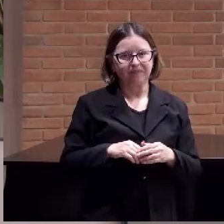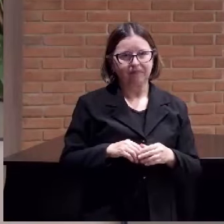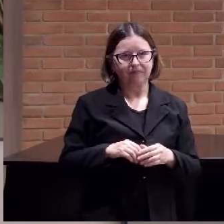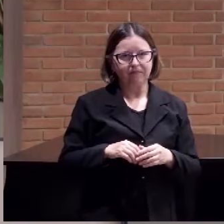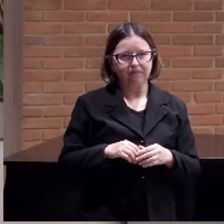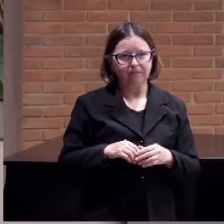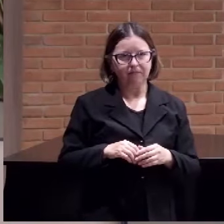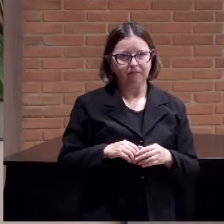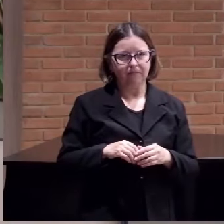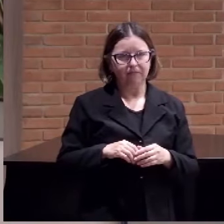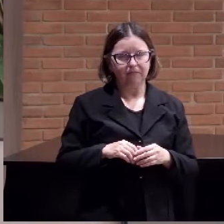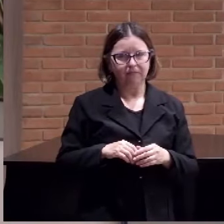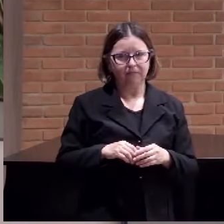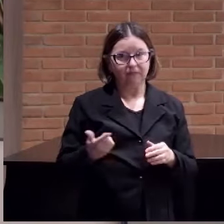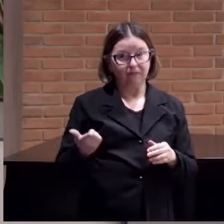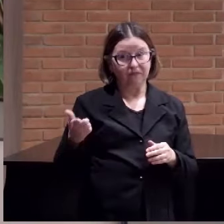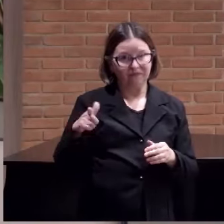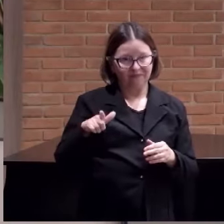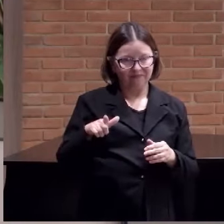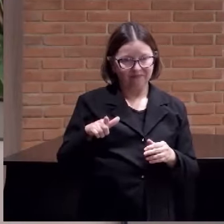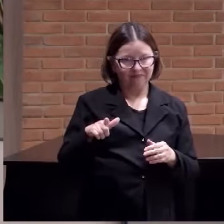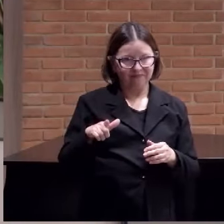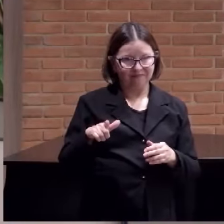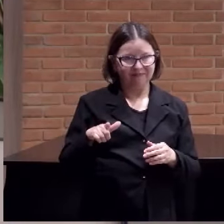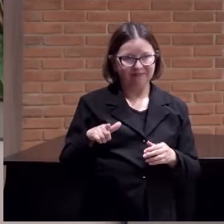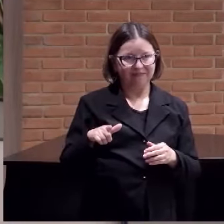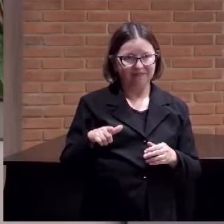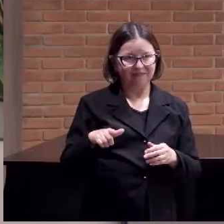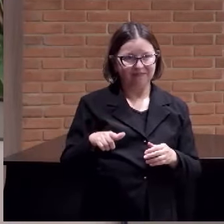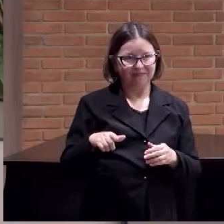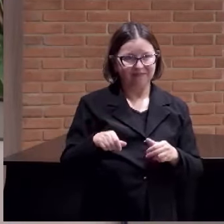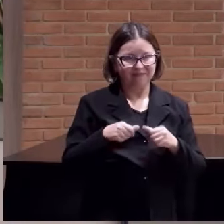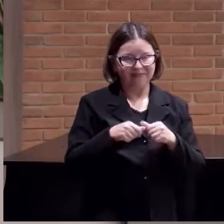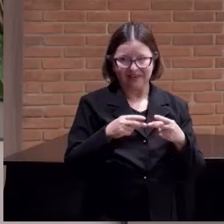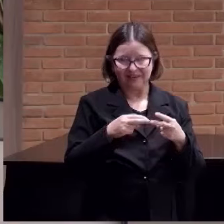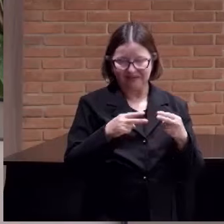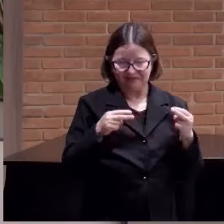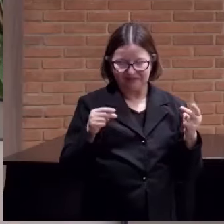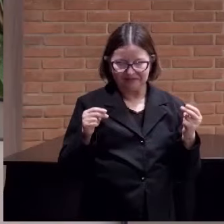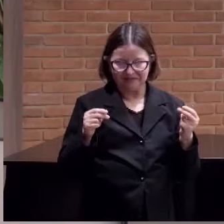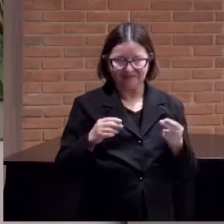Nós voltamos aqui para estas coisas.